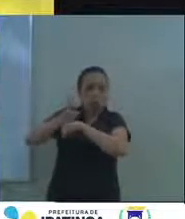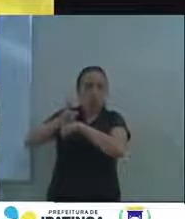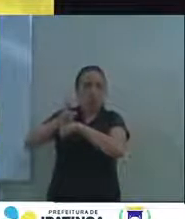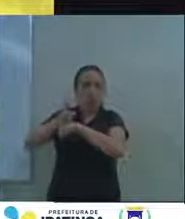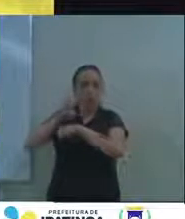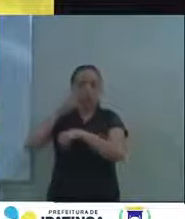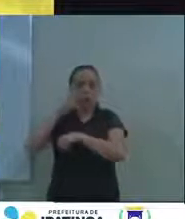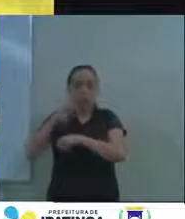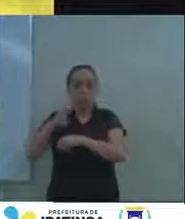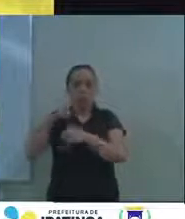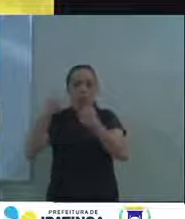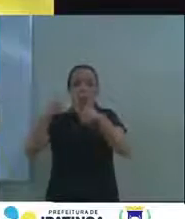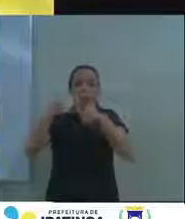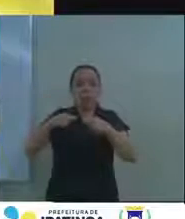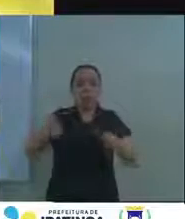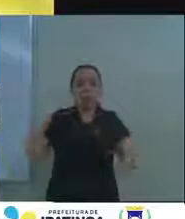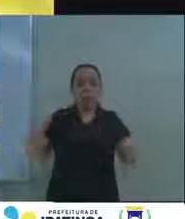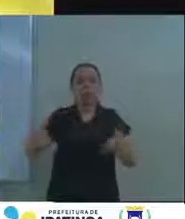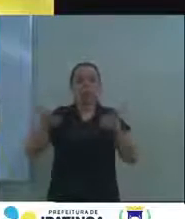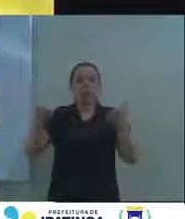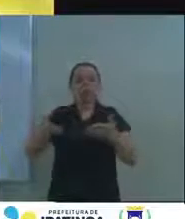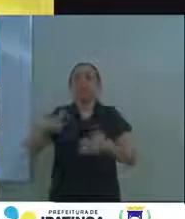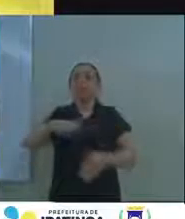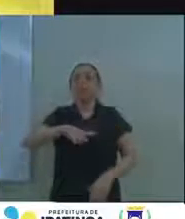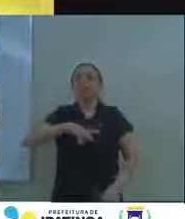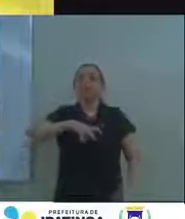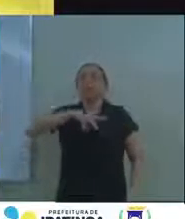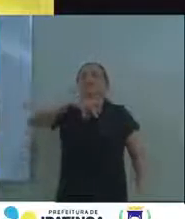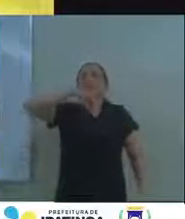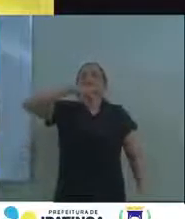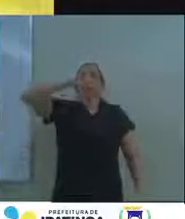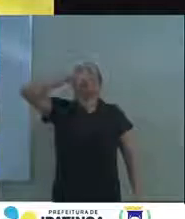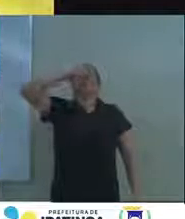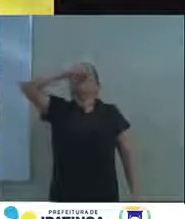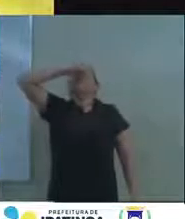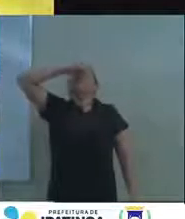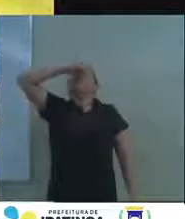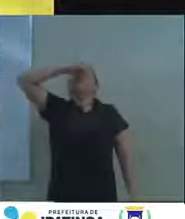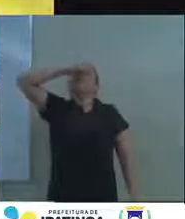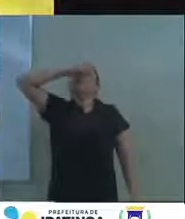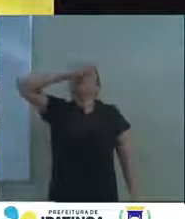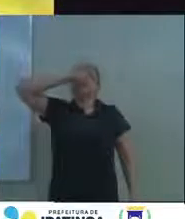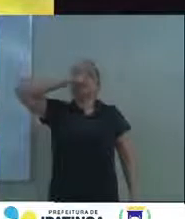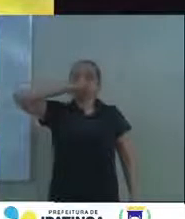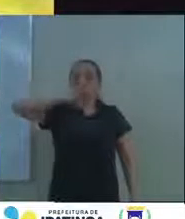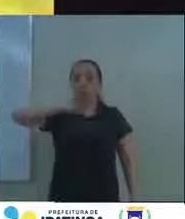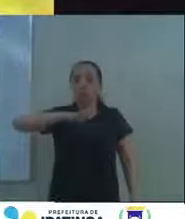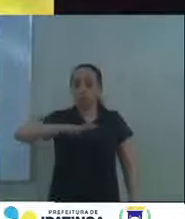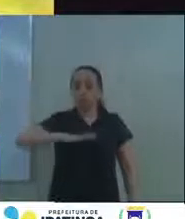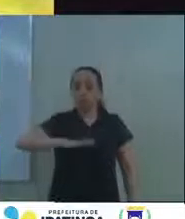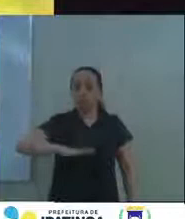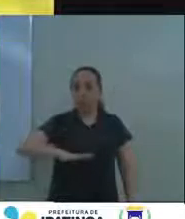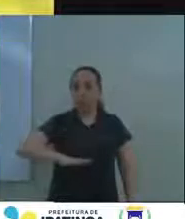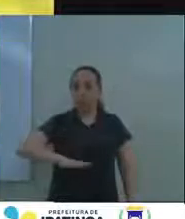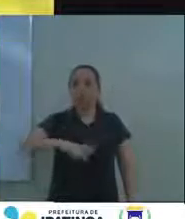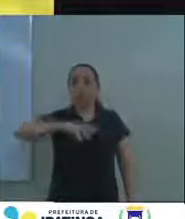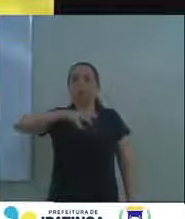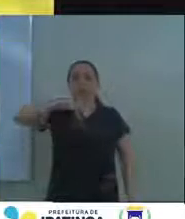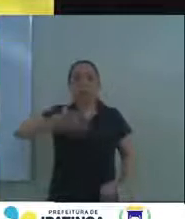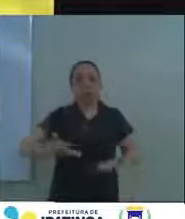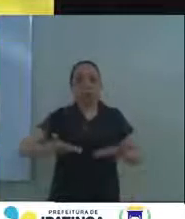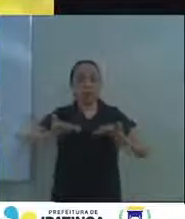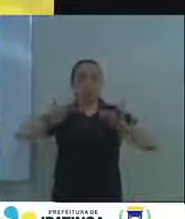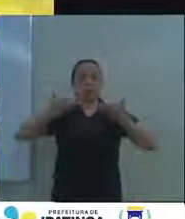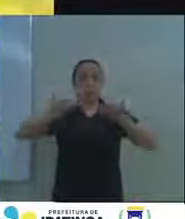gente precisa inspirar, encher o pulmão de ar. Só depois que a gente está expirando, o ar sobe e movimenta